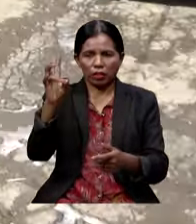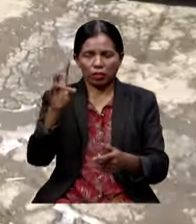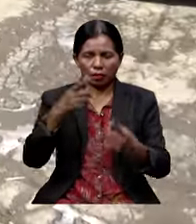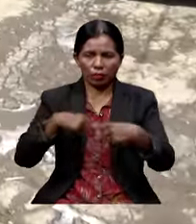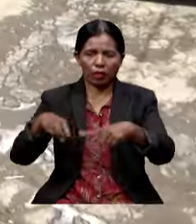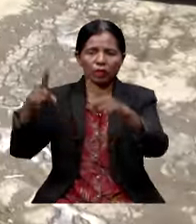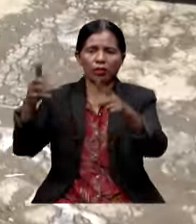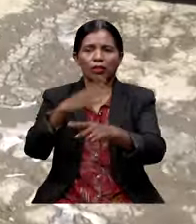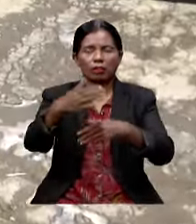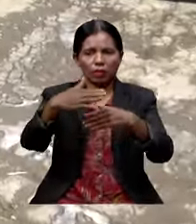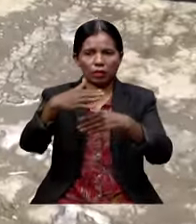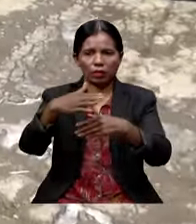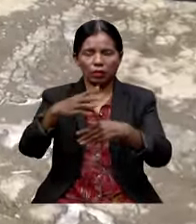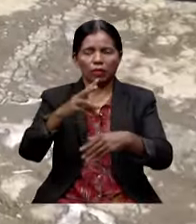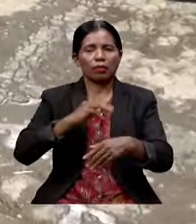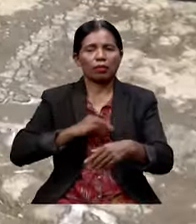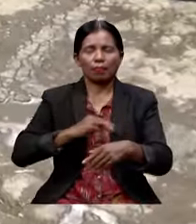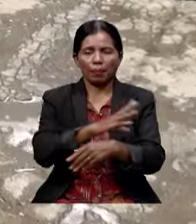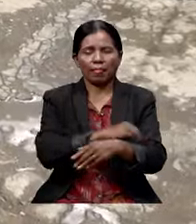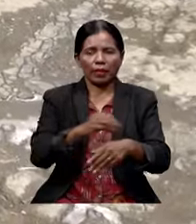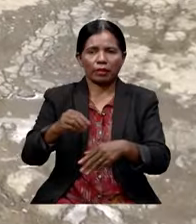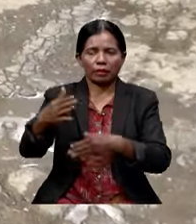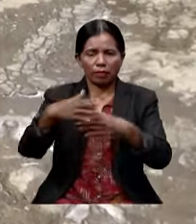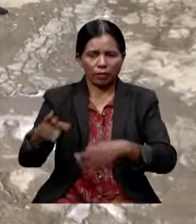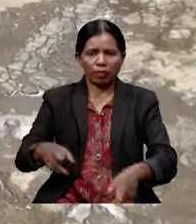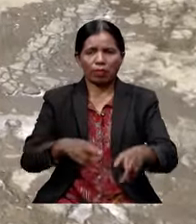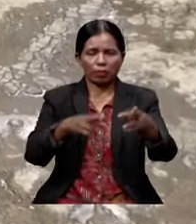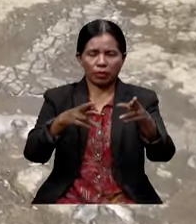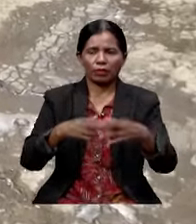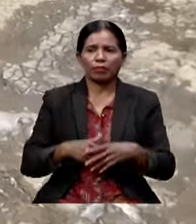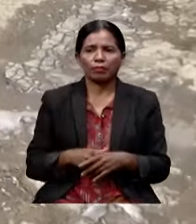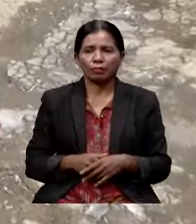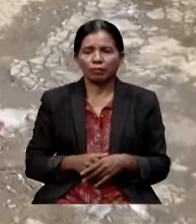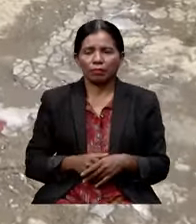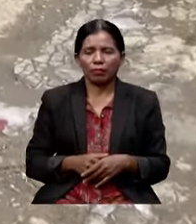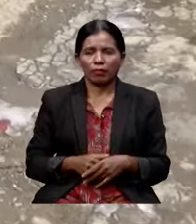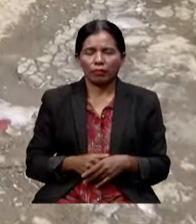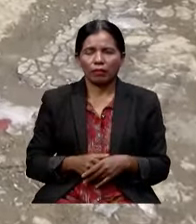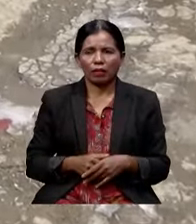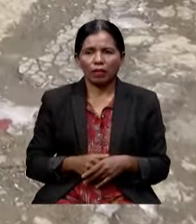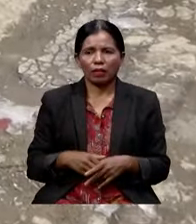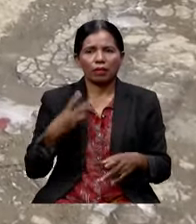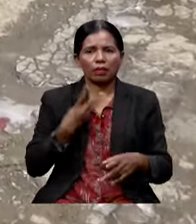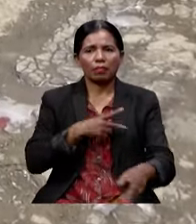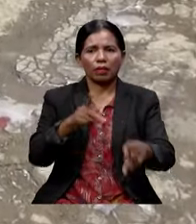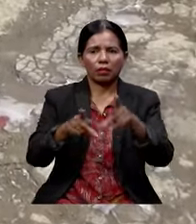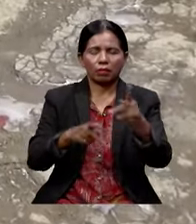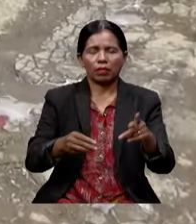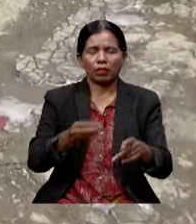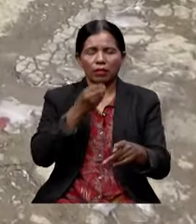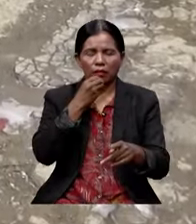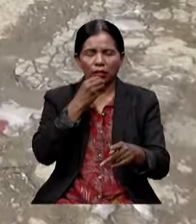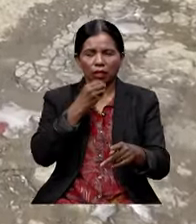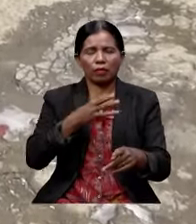e a manlo a letra. E seminário nian, seminário nian. Mas a minha povo não é han rei rao, não é